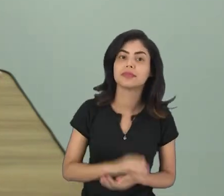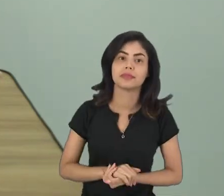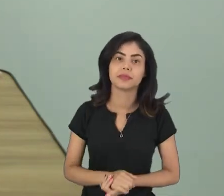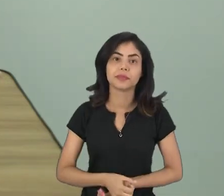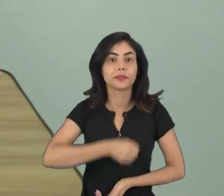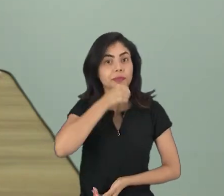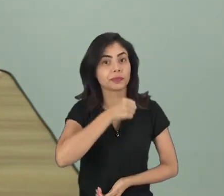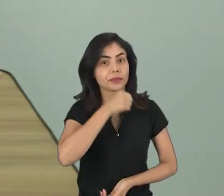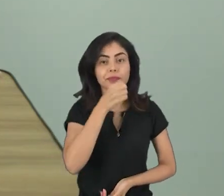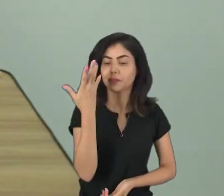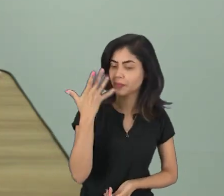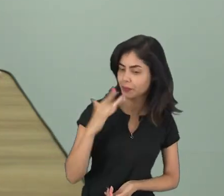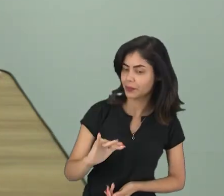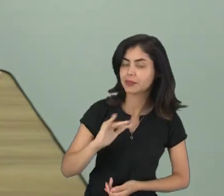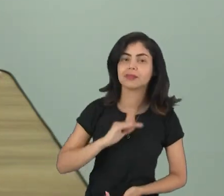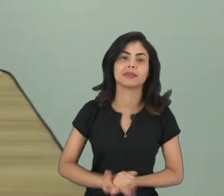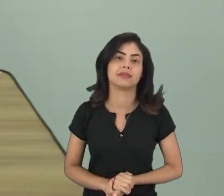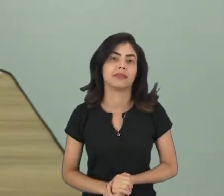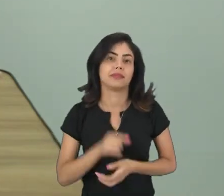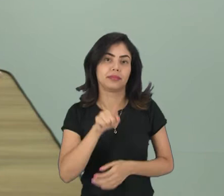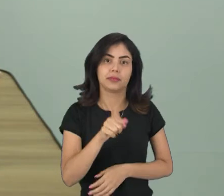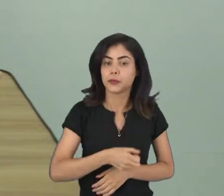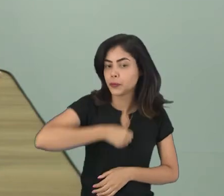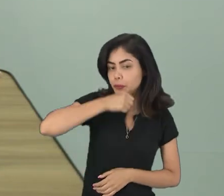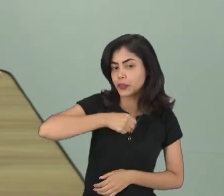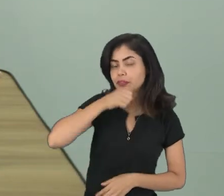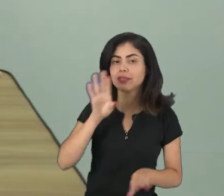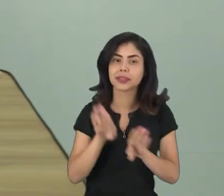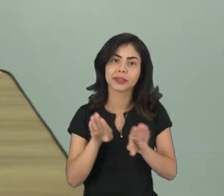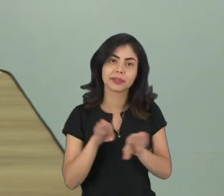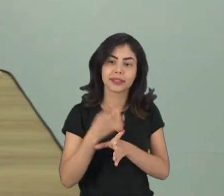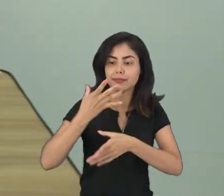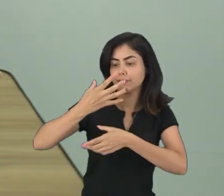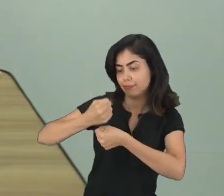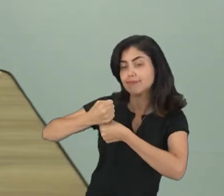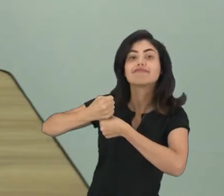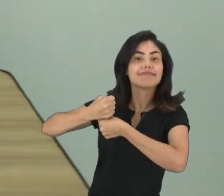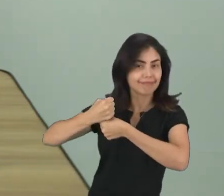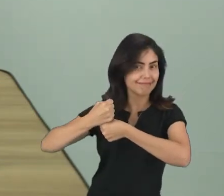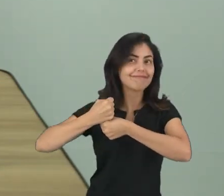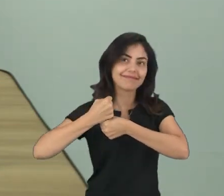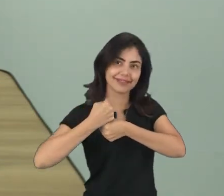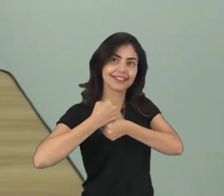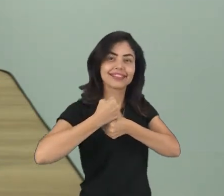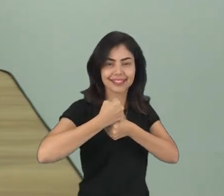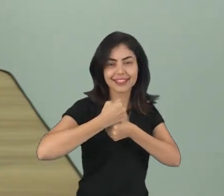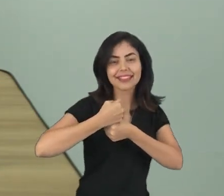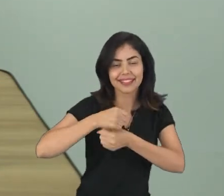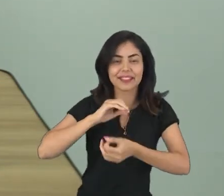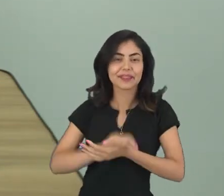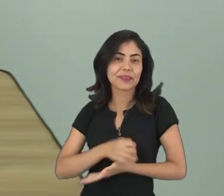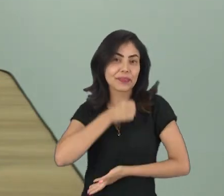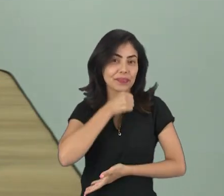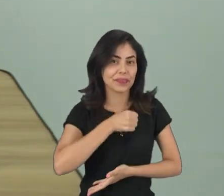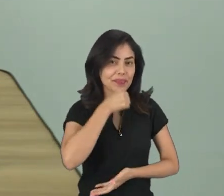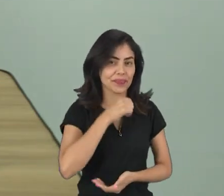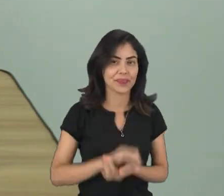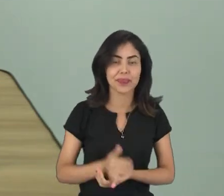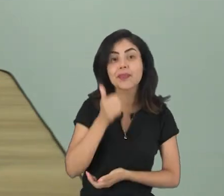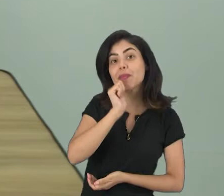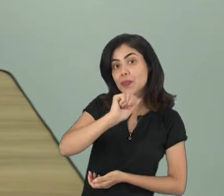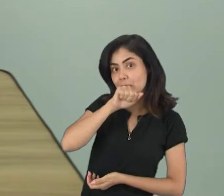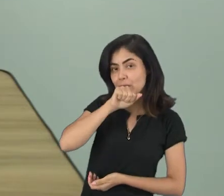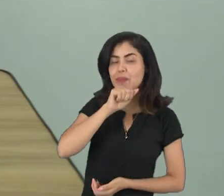o avô quando criança. E o avô também estava segurando um balão nas mãos. Estava o avô e sua